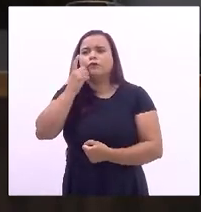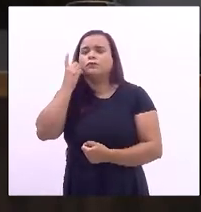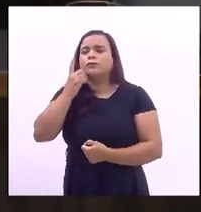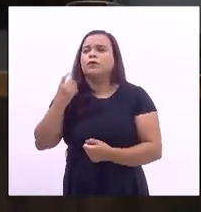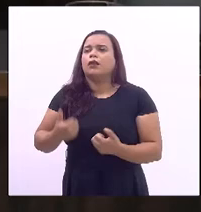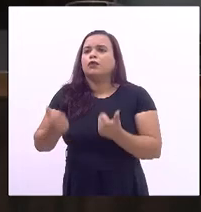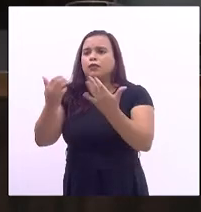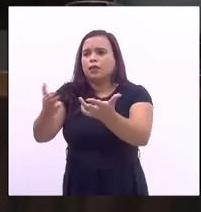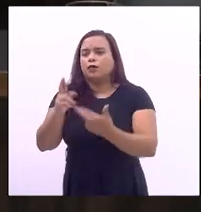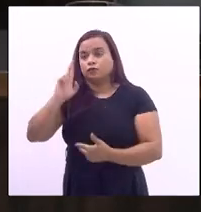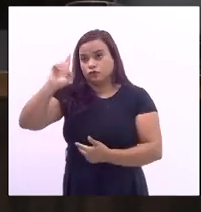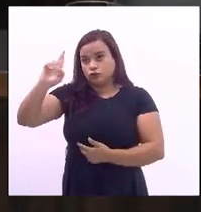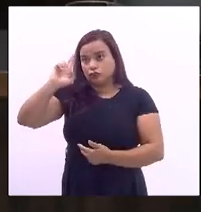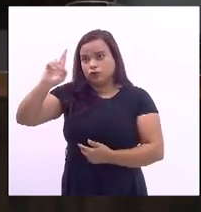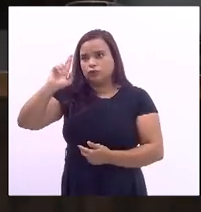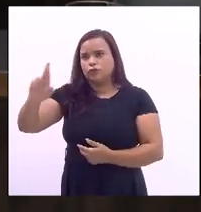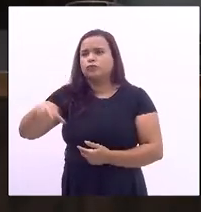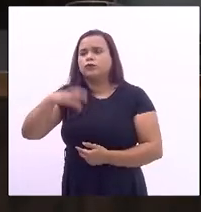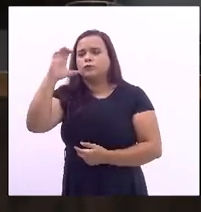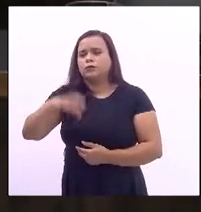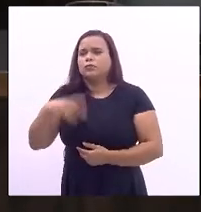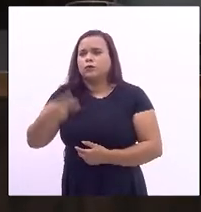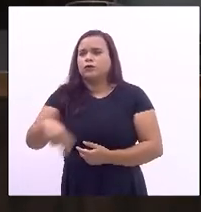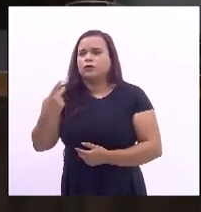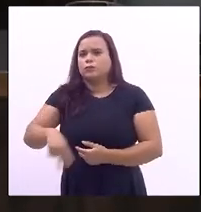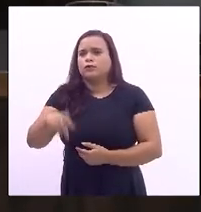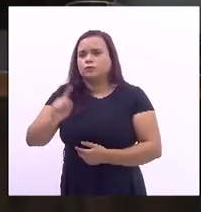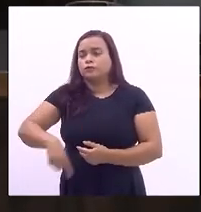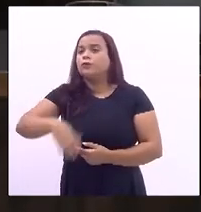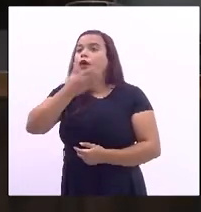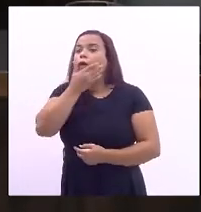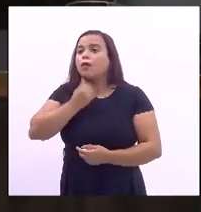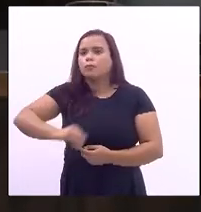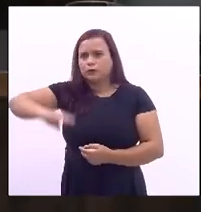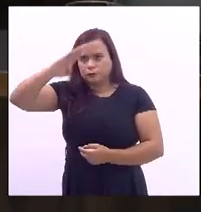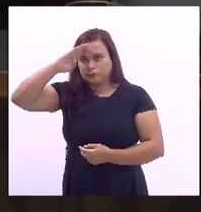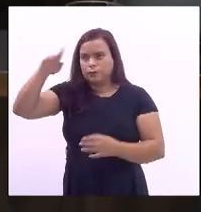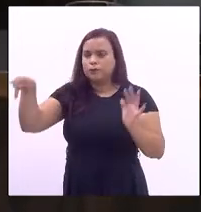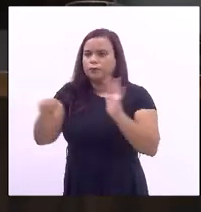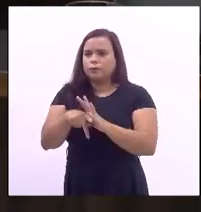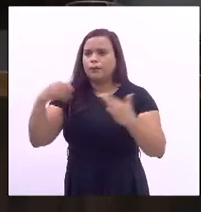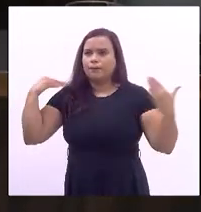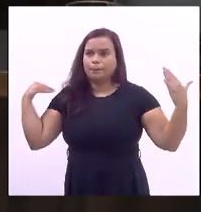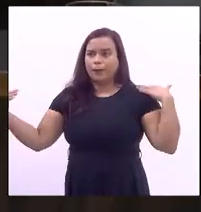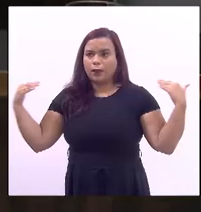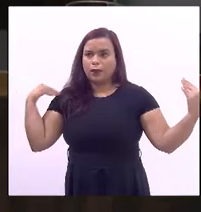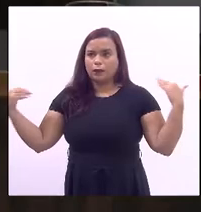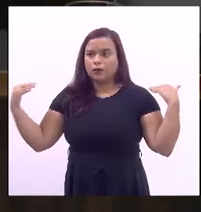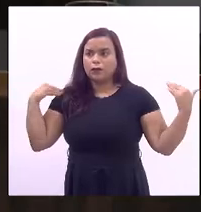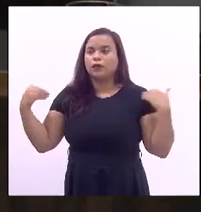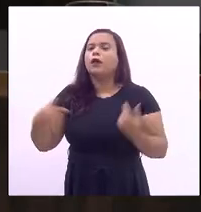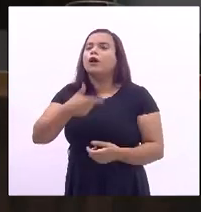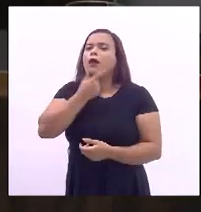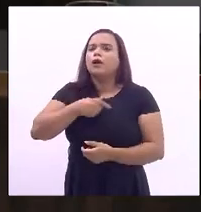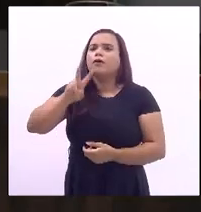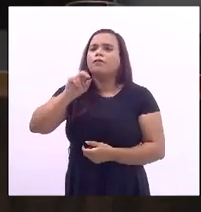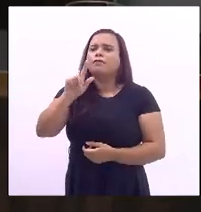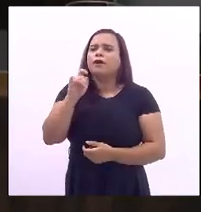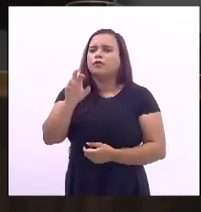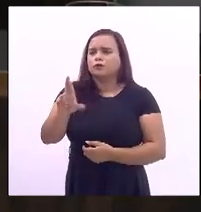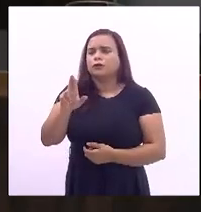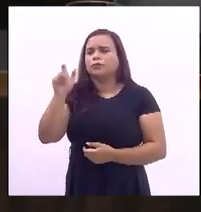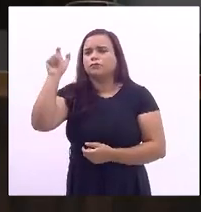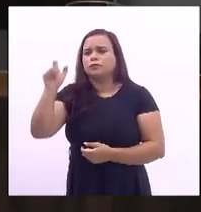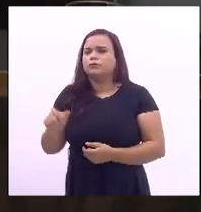Título honorífico de Cidadão do Estado do Rio de Janeiro ao comandante da Marinha de guerra Walter Amorim Mendes parecer da comissão de normas internas e proposições